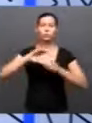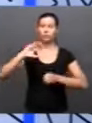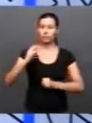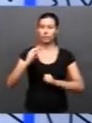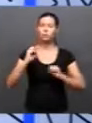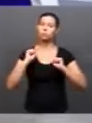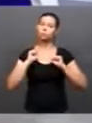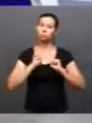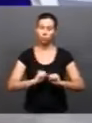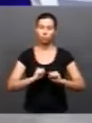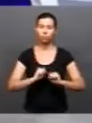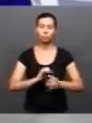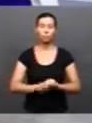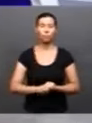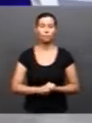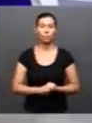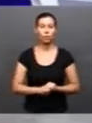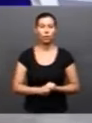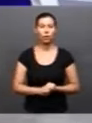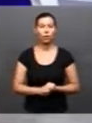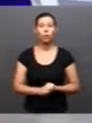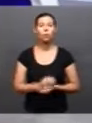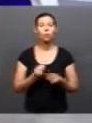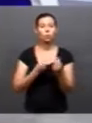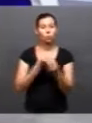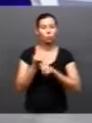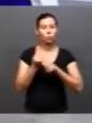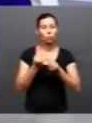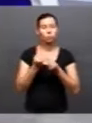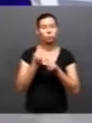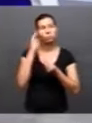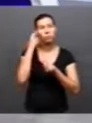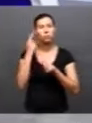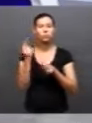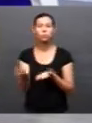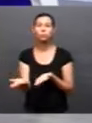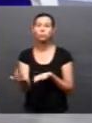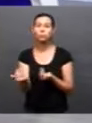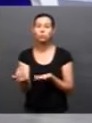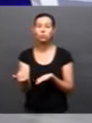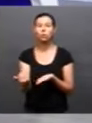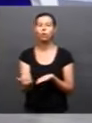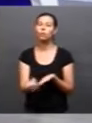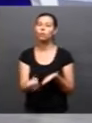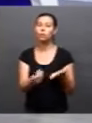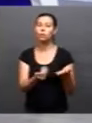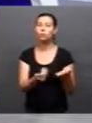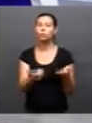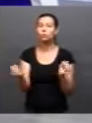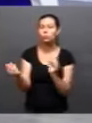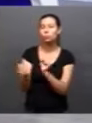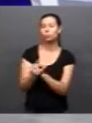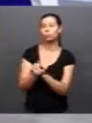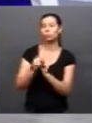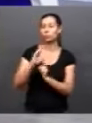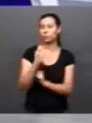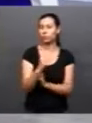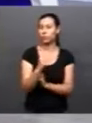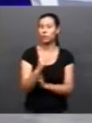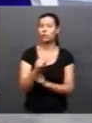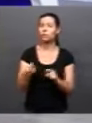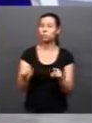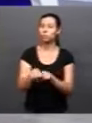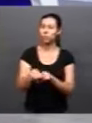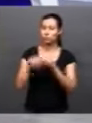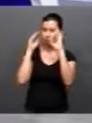questão. E como trazer a juventude para este lado do conhecimento? Respeitando seus outros